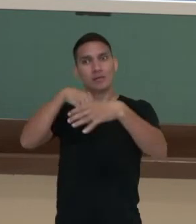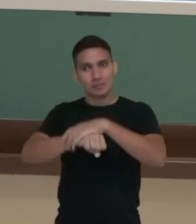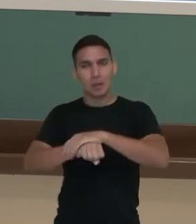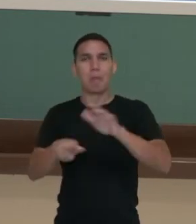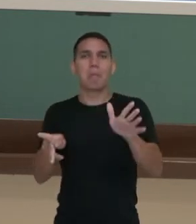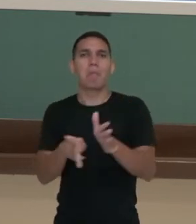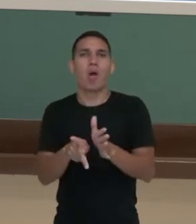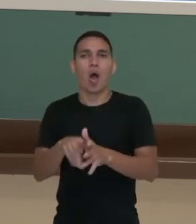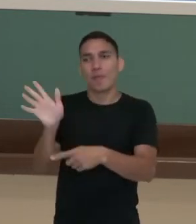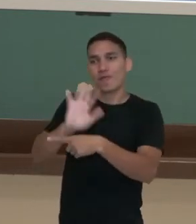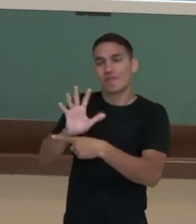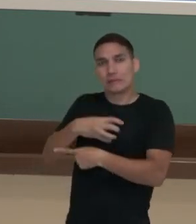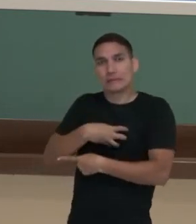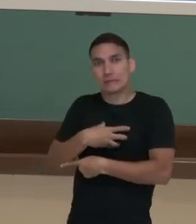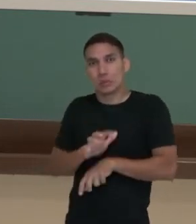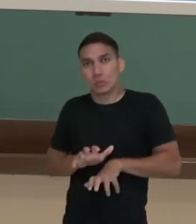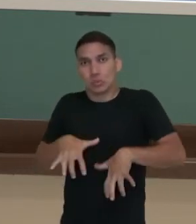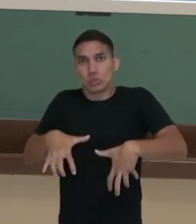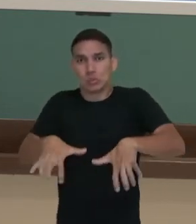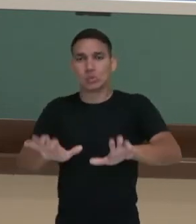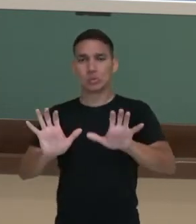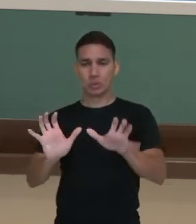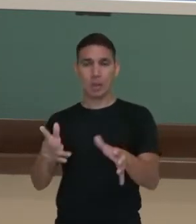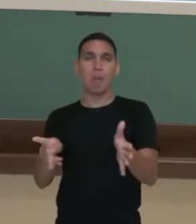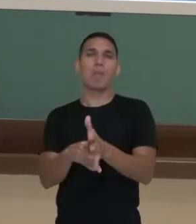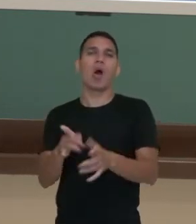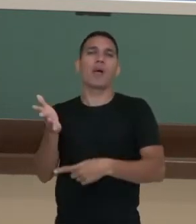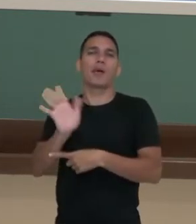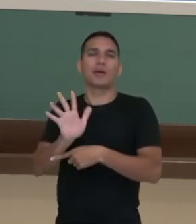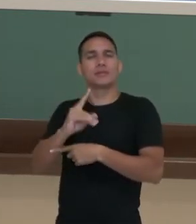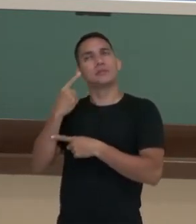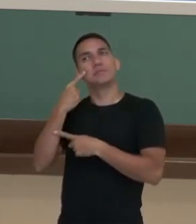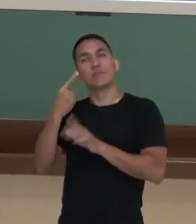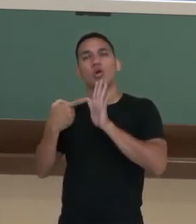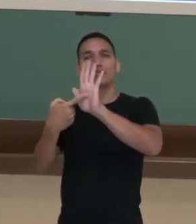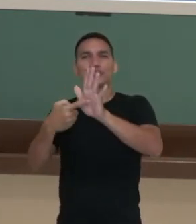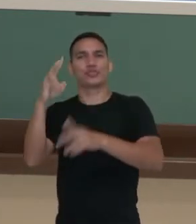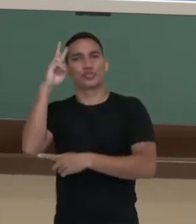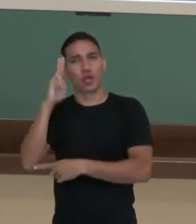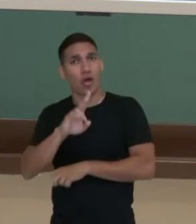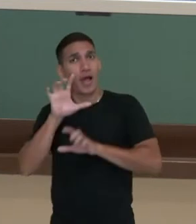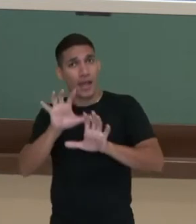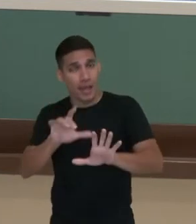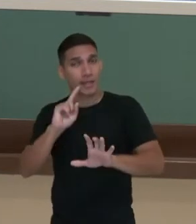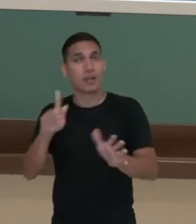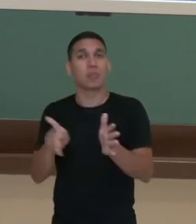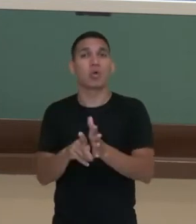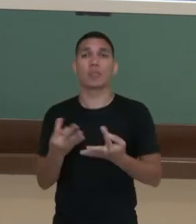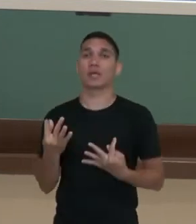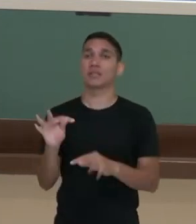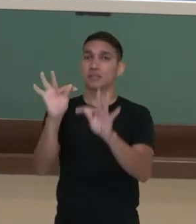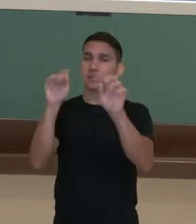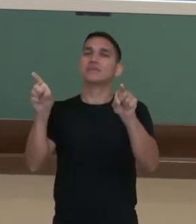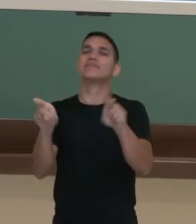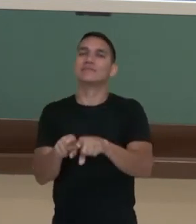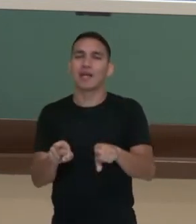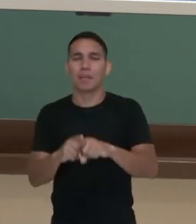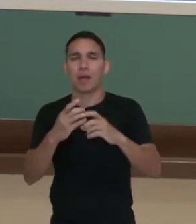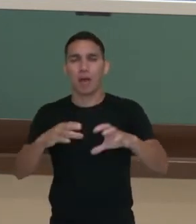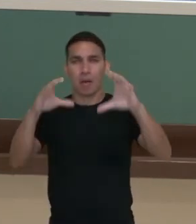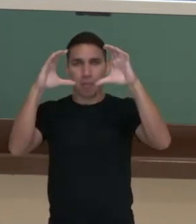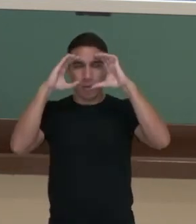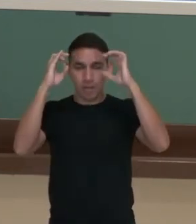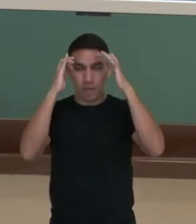né? Dentro daquele ambiente onde está acontecendo a história, tá? Então esse é o uso dessa tecnologia de realidade virtual